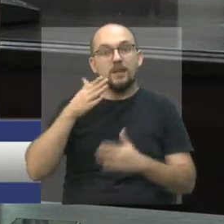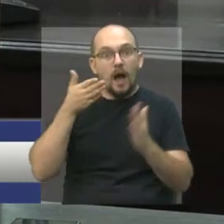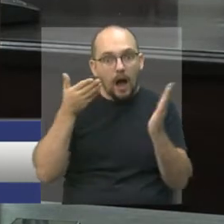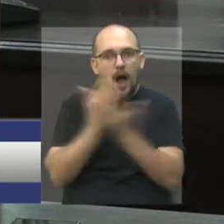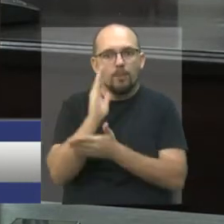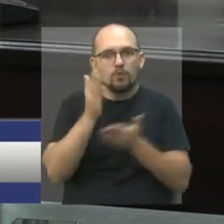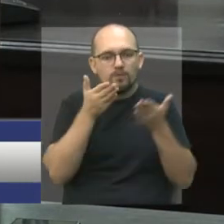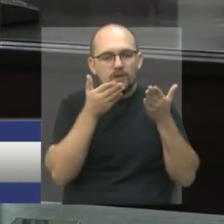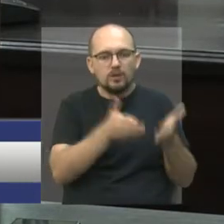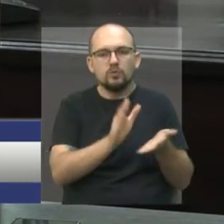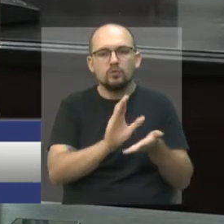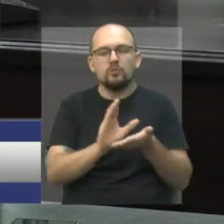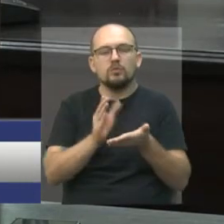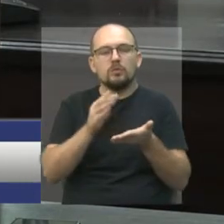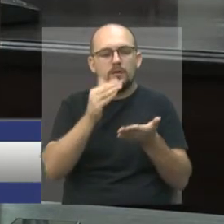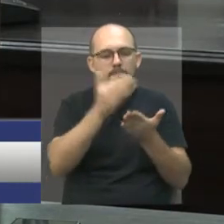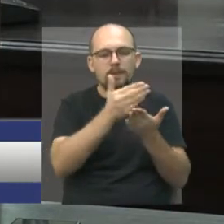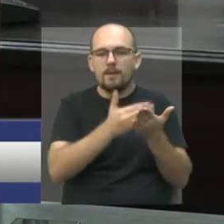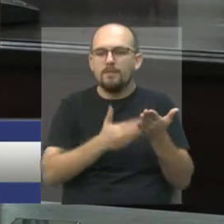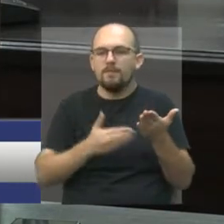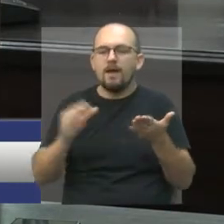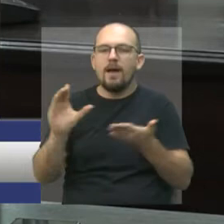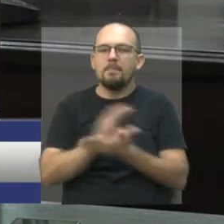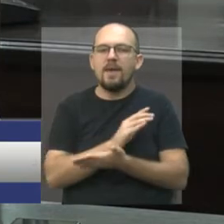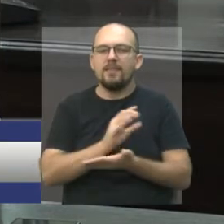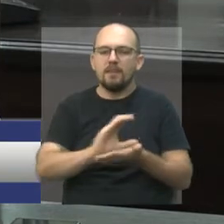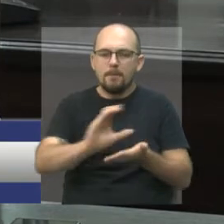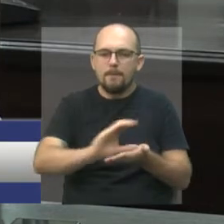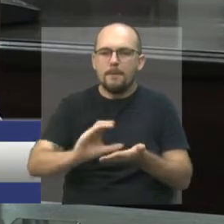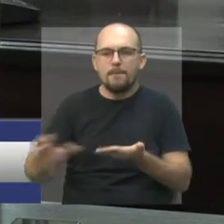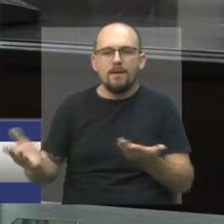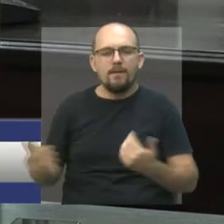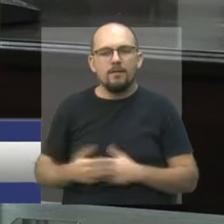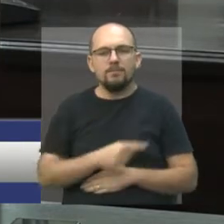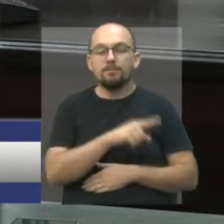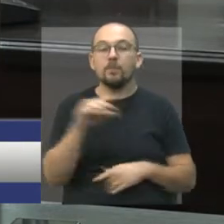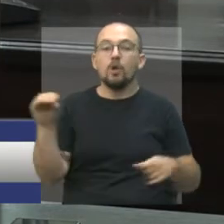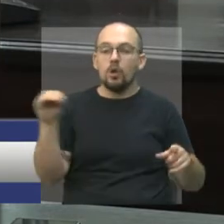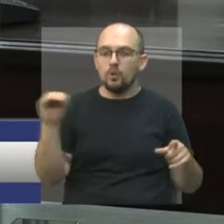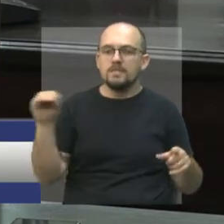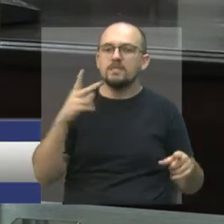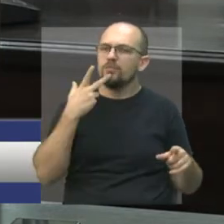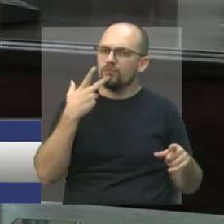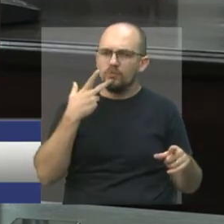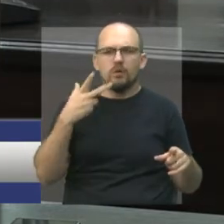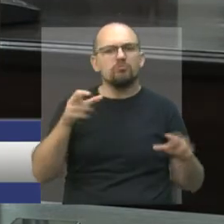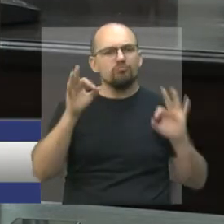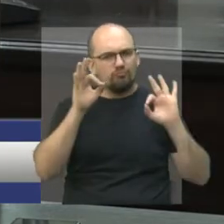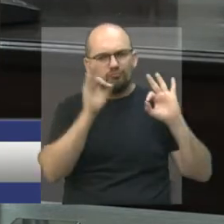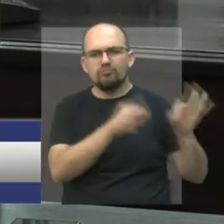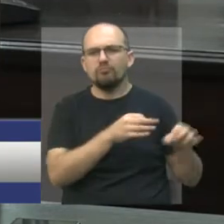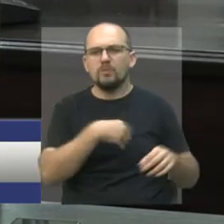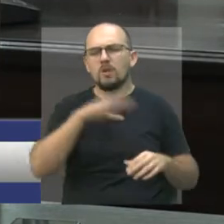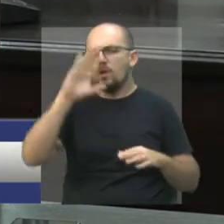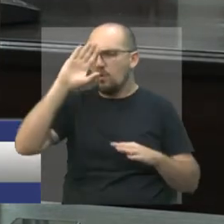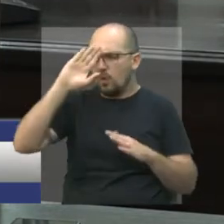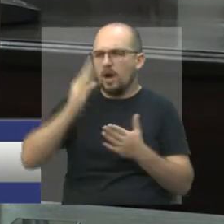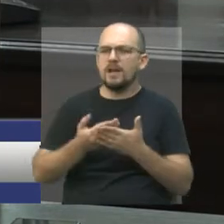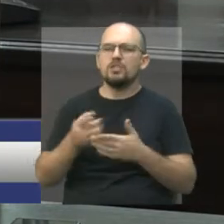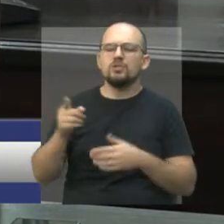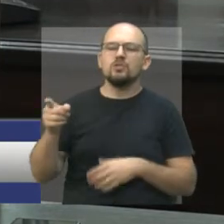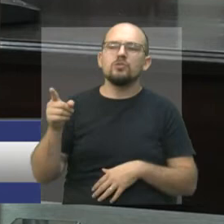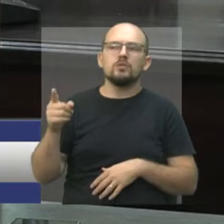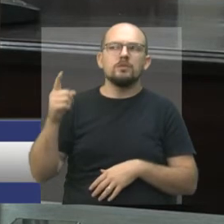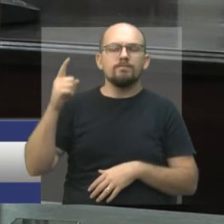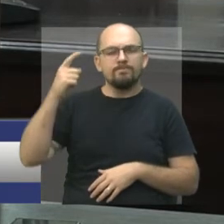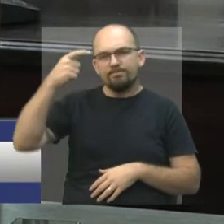essas emendas? O vereador Luizinho levantou bem a questão que eu até acredito no bom senso da maioria